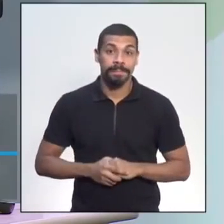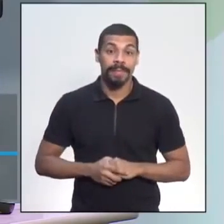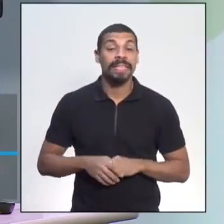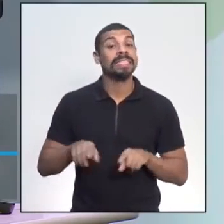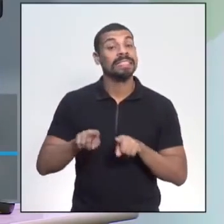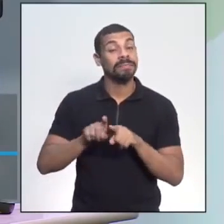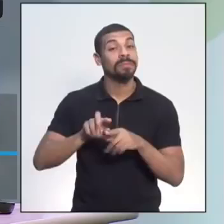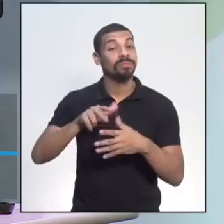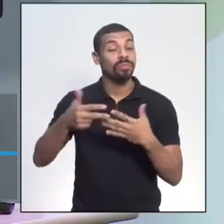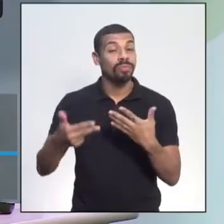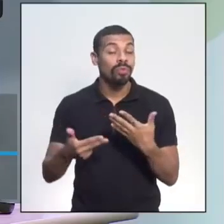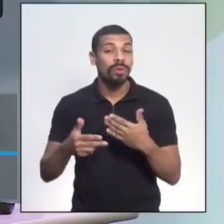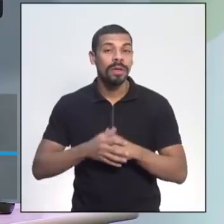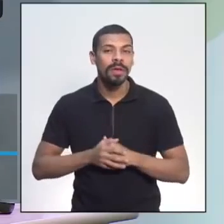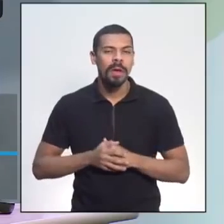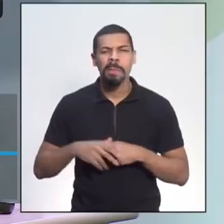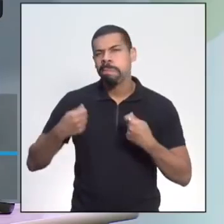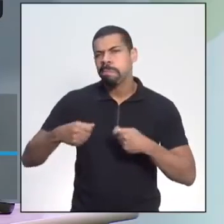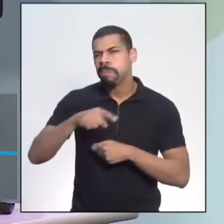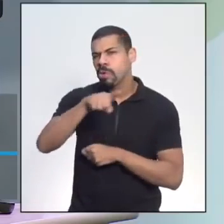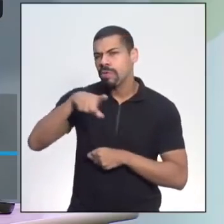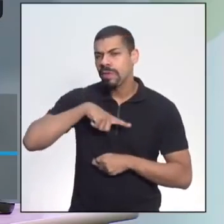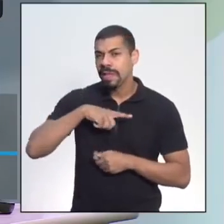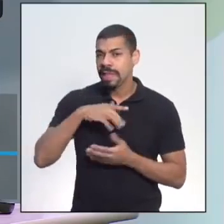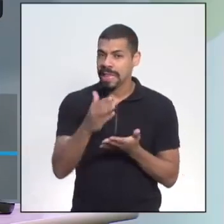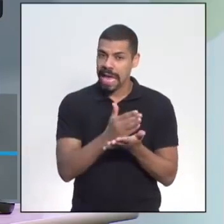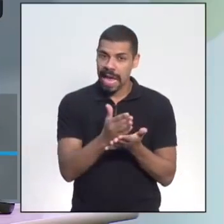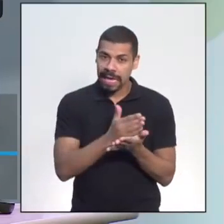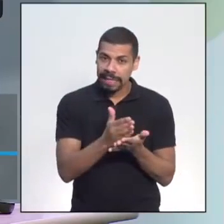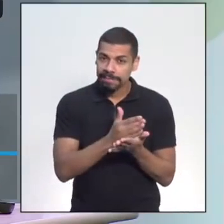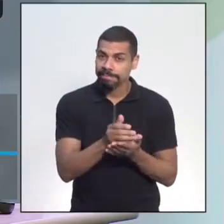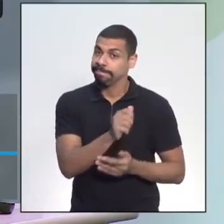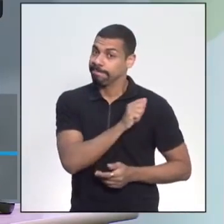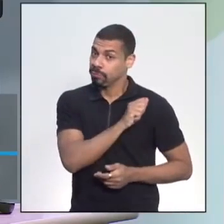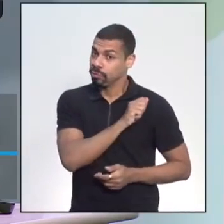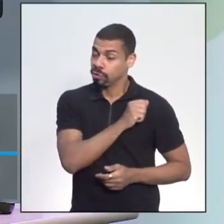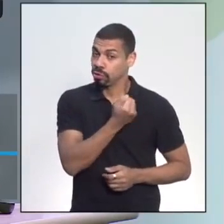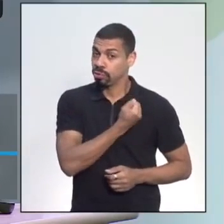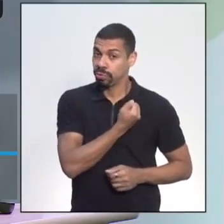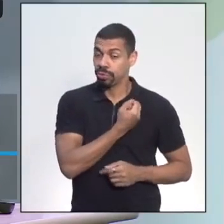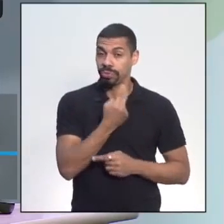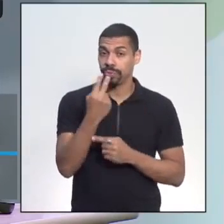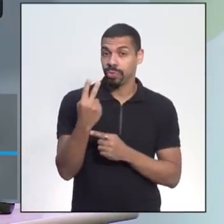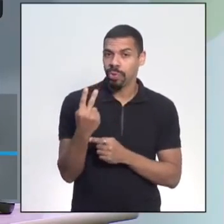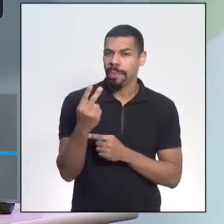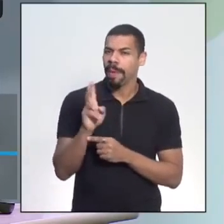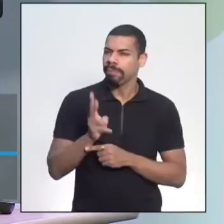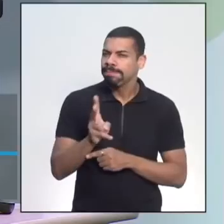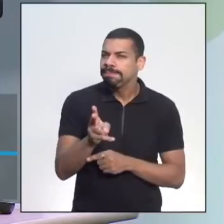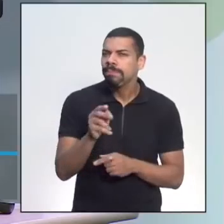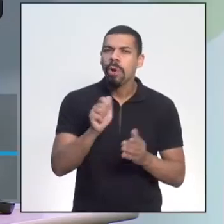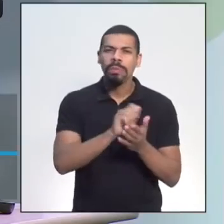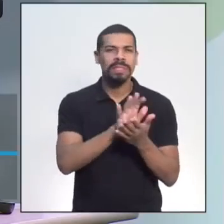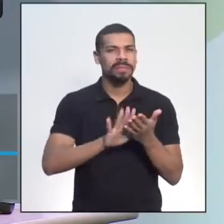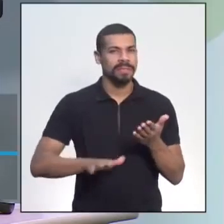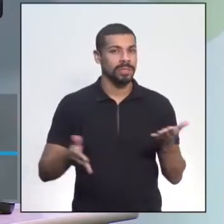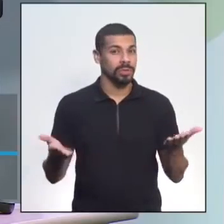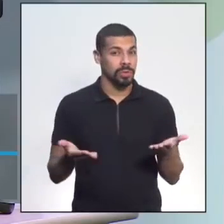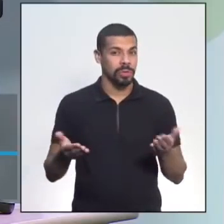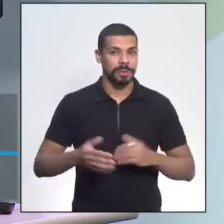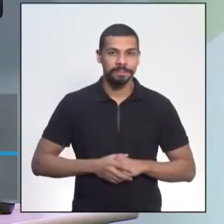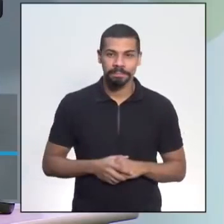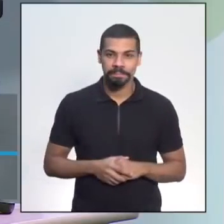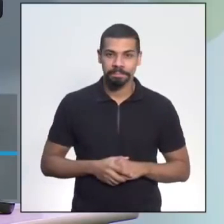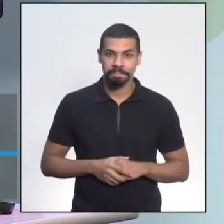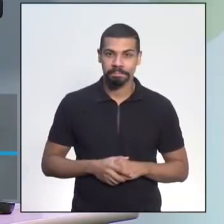taxa de variação. Bom, eu preciso que vocês peguem Caderno do Aluno, volume 2, para acompanhar as atividades de hoje.